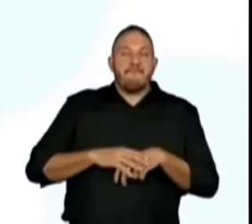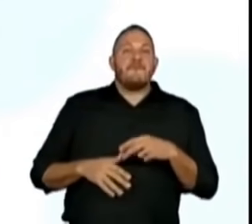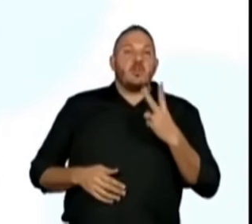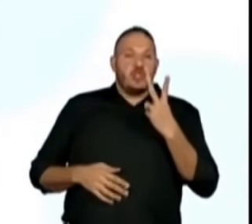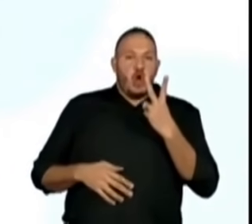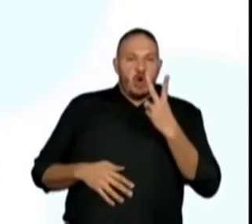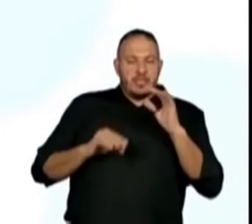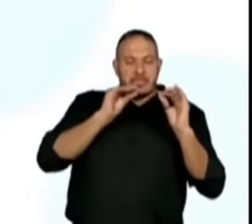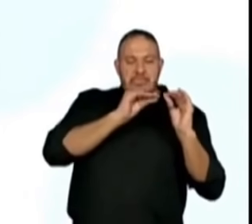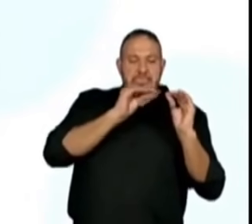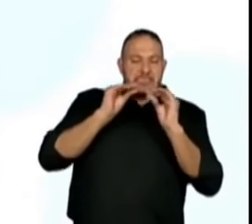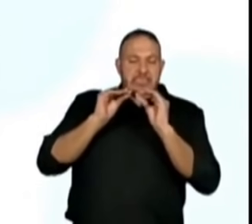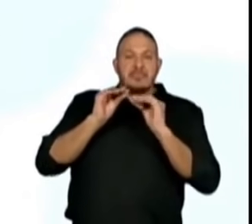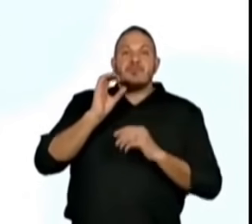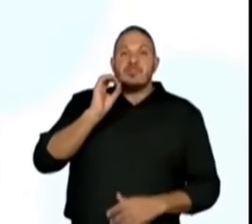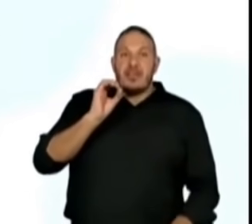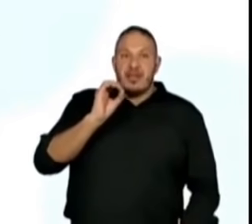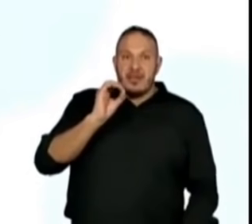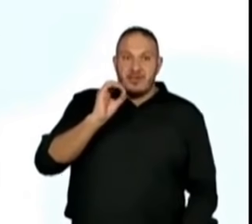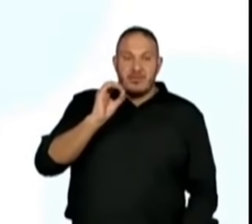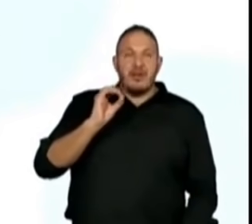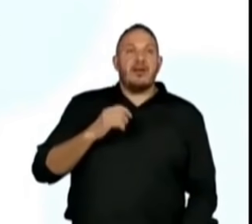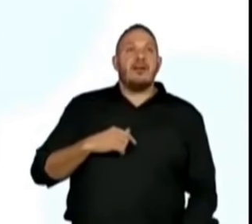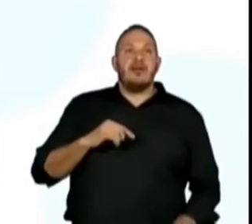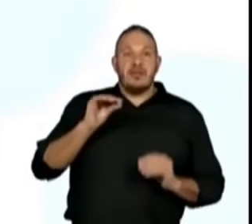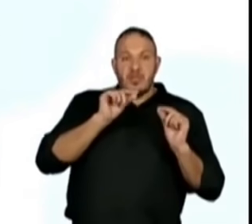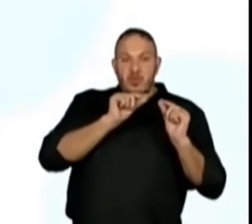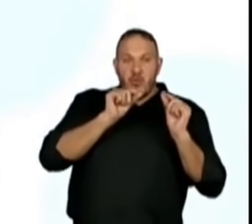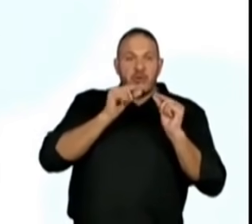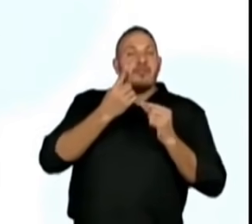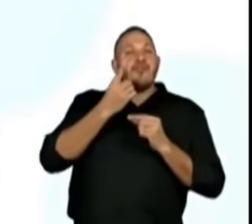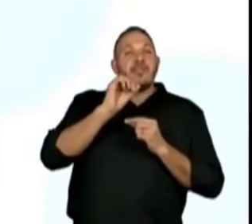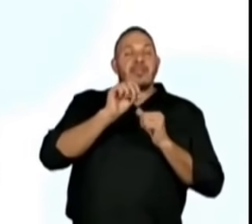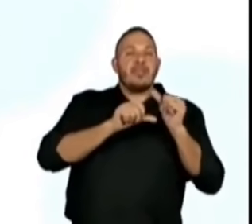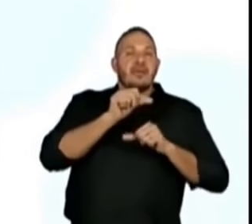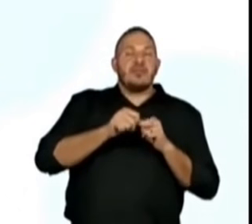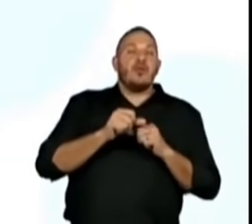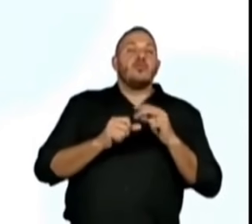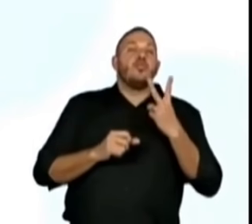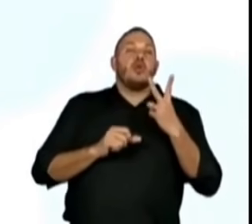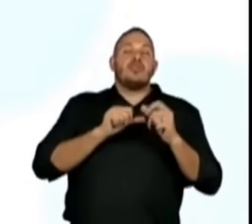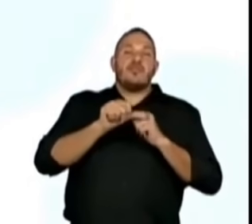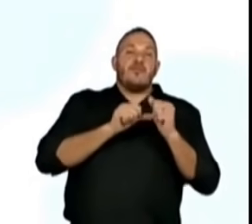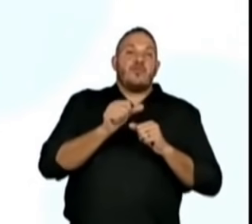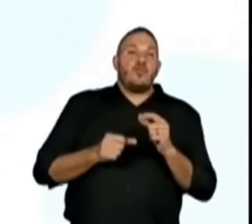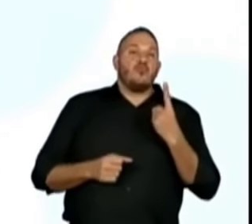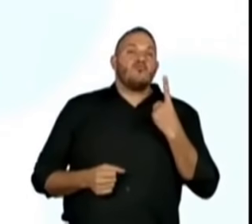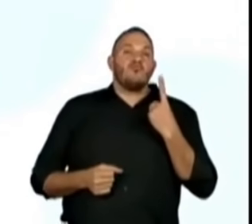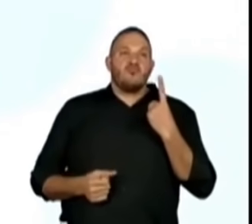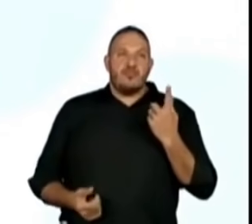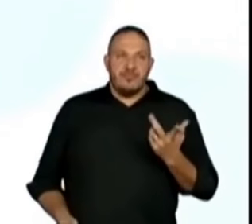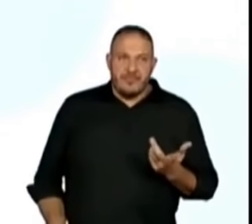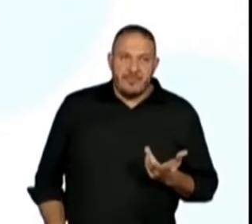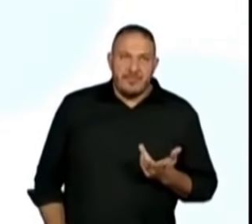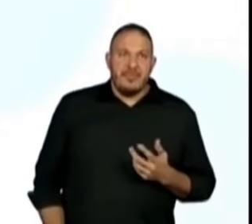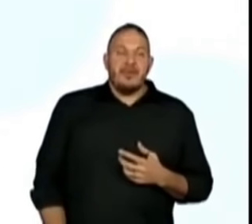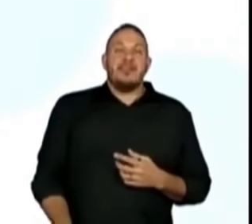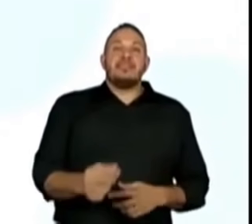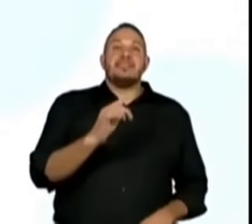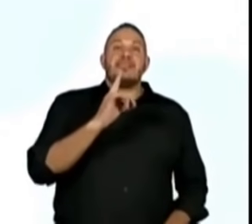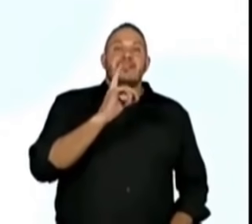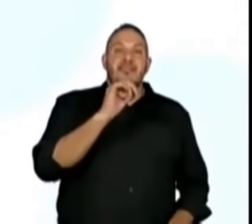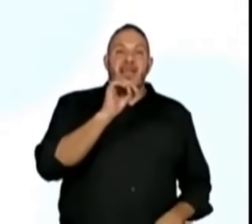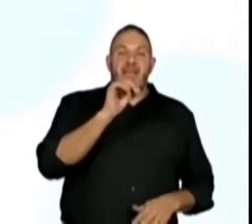dois empresta para esse zero, esse vira 10, o dois agora vira 1, ok? Esse